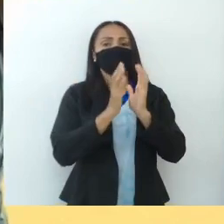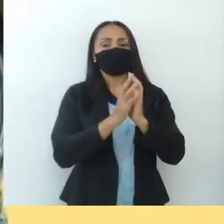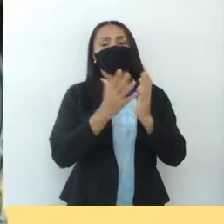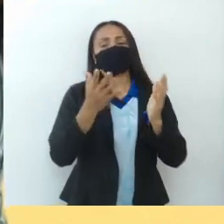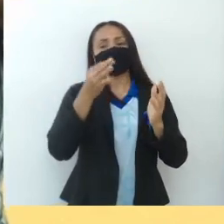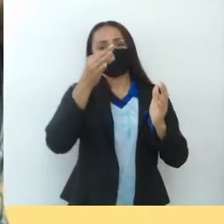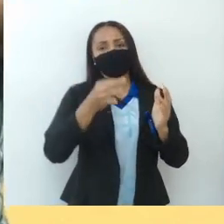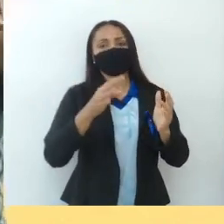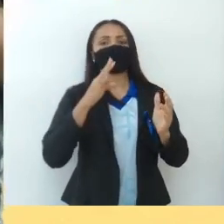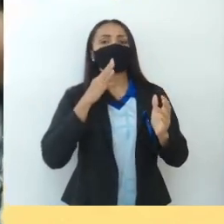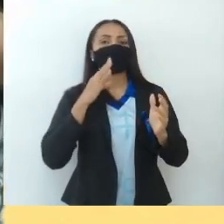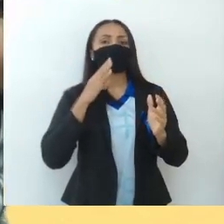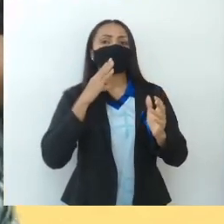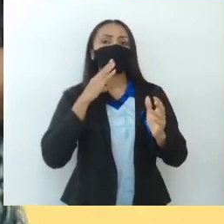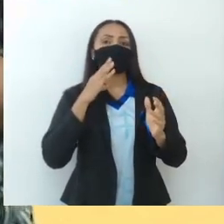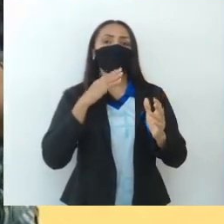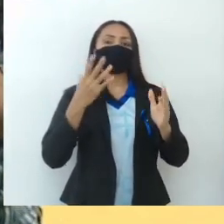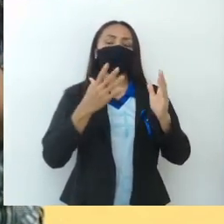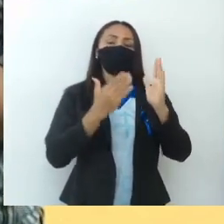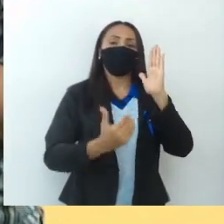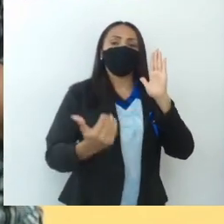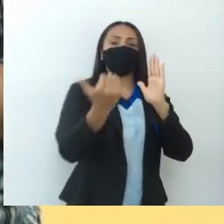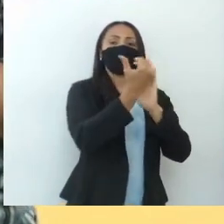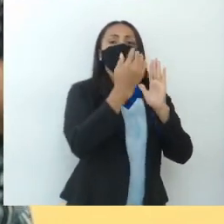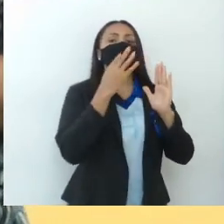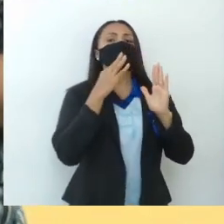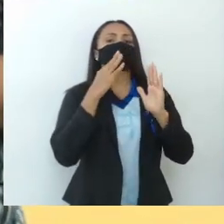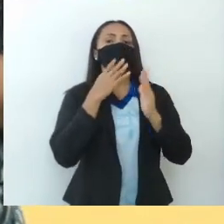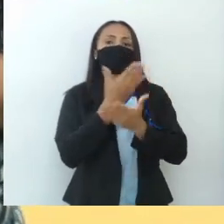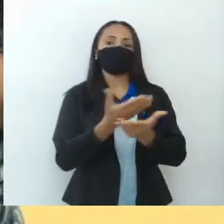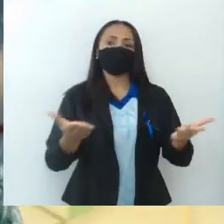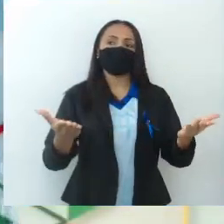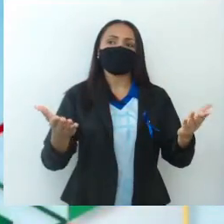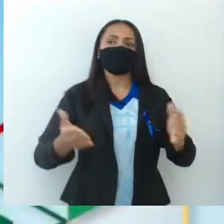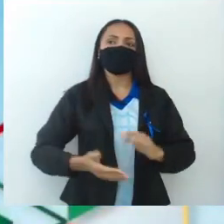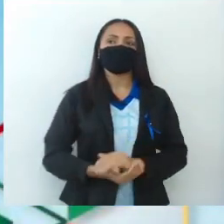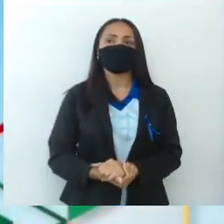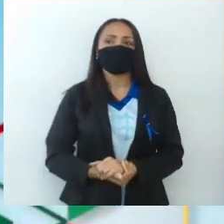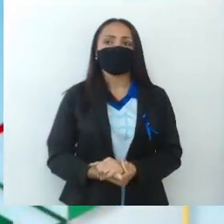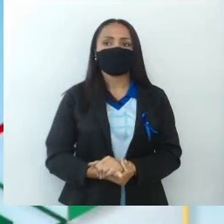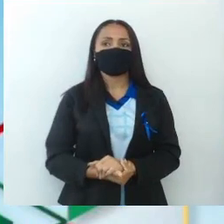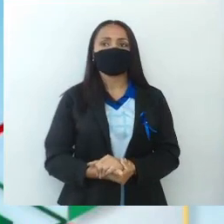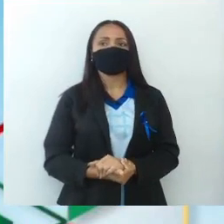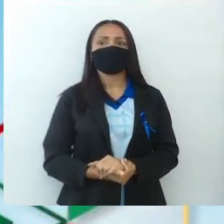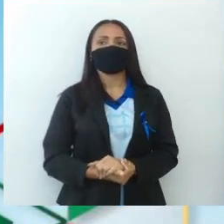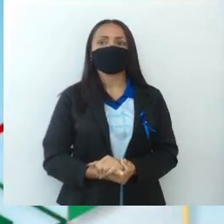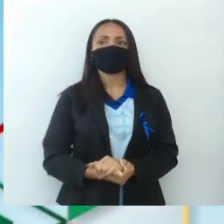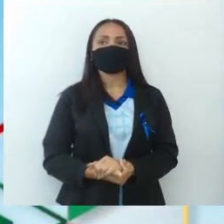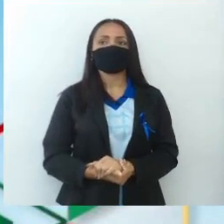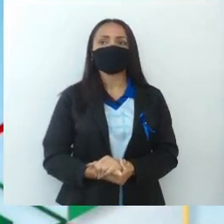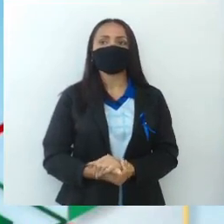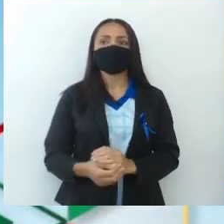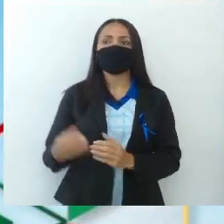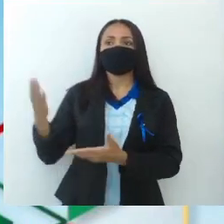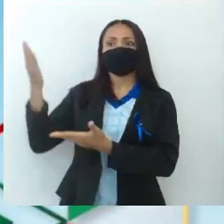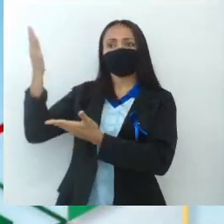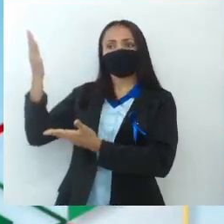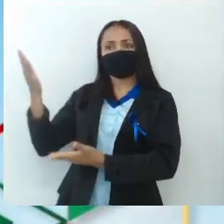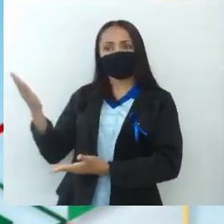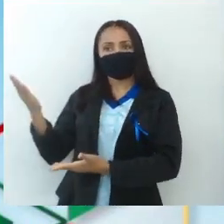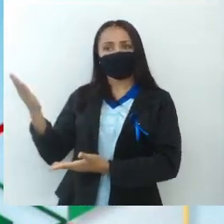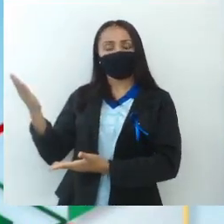vai ficar conhecendo mais agora desta outra forma, né, professor? Como na tela, podemos ver? Isso. Hoje nós